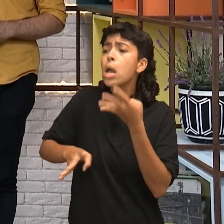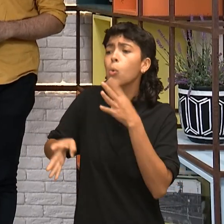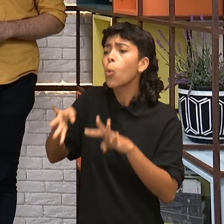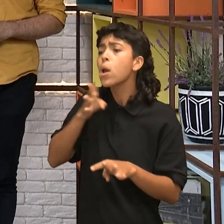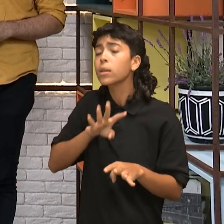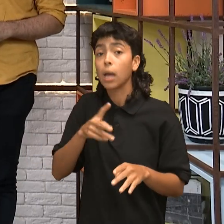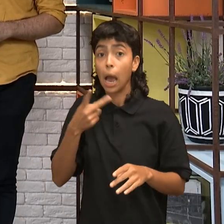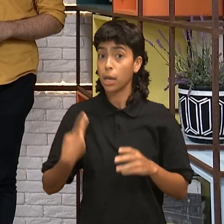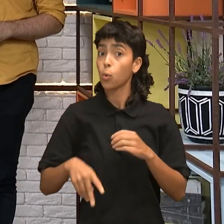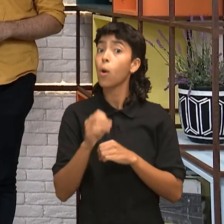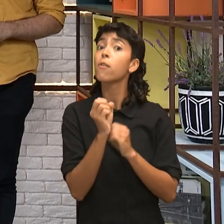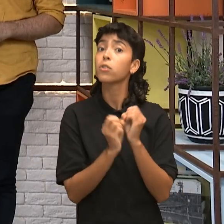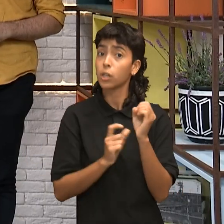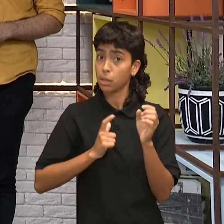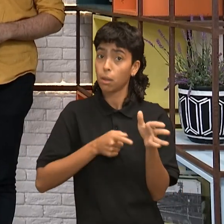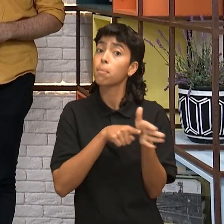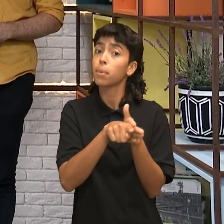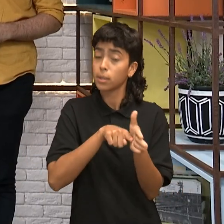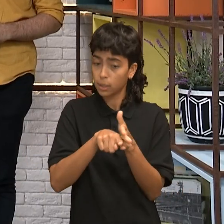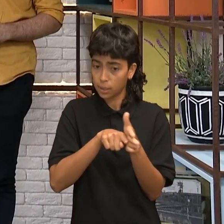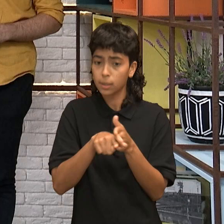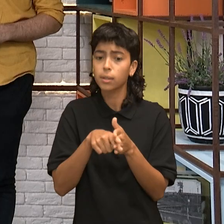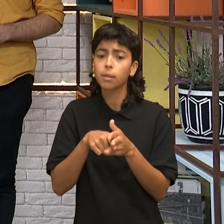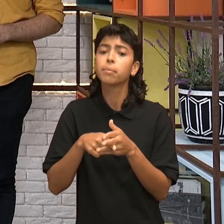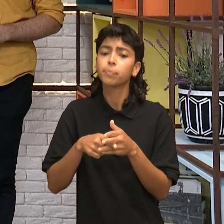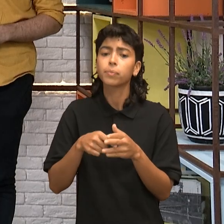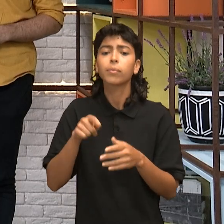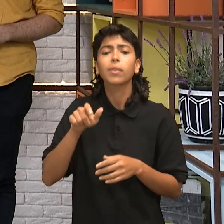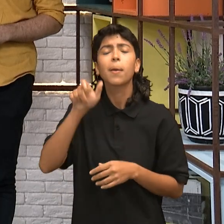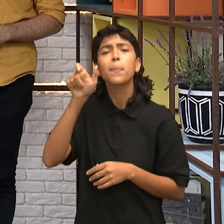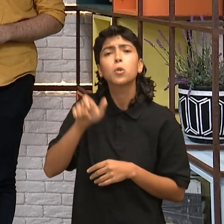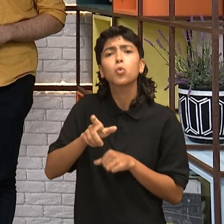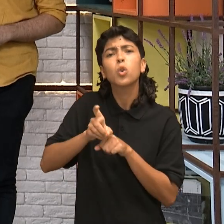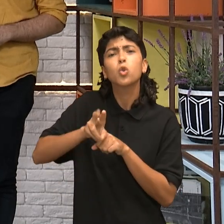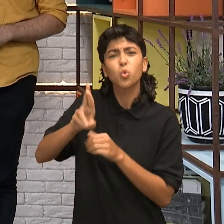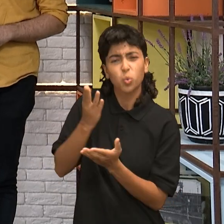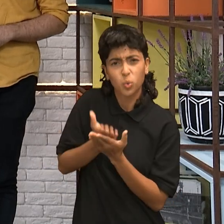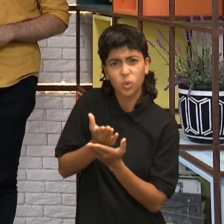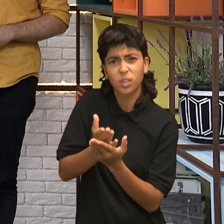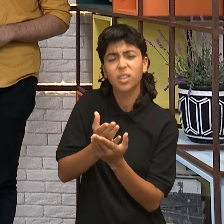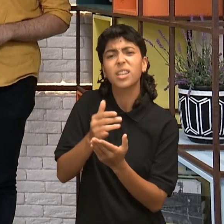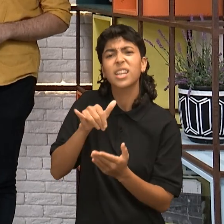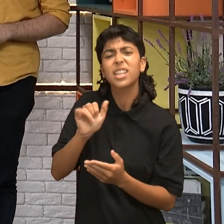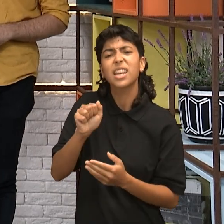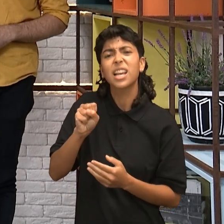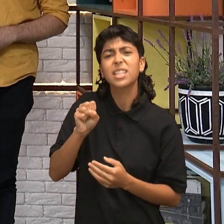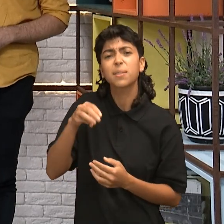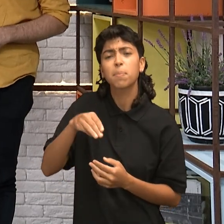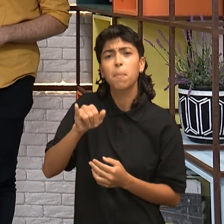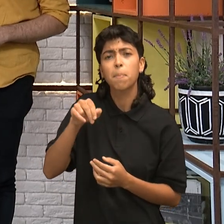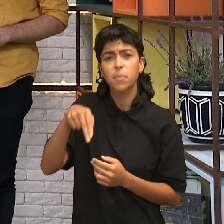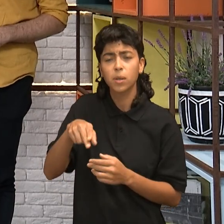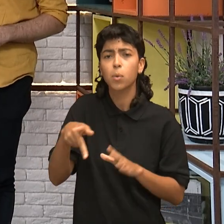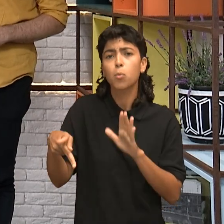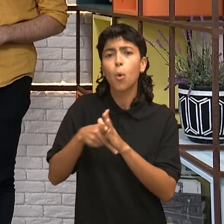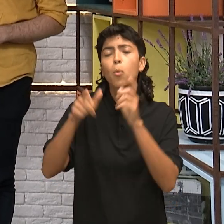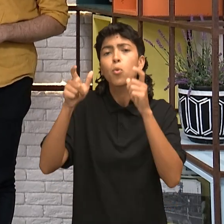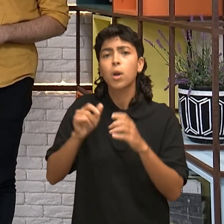hoje a gente te conta sobre uma delas, que é desenvolvida pela doutoranda Yasmine Fernandes, do